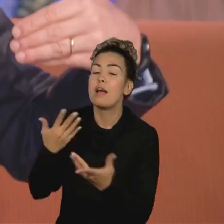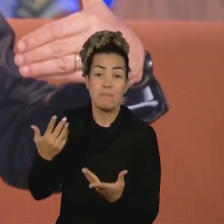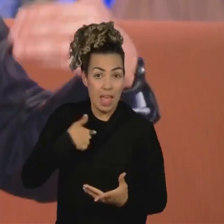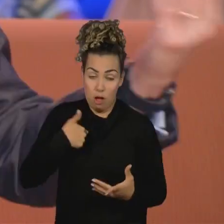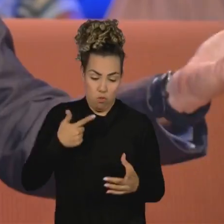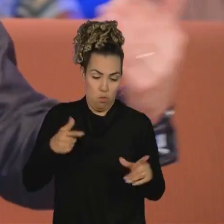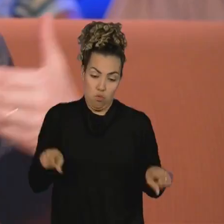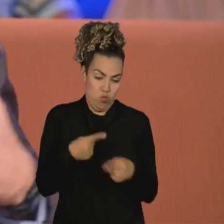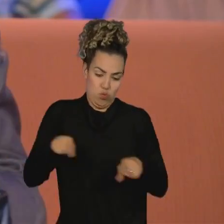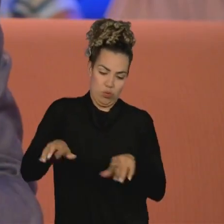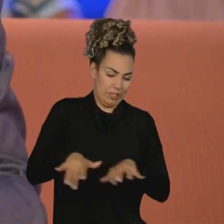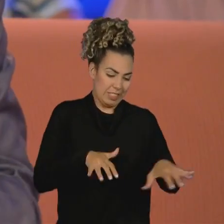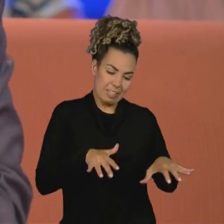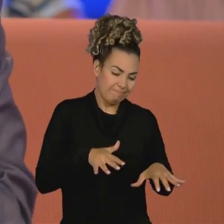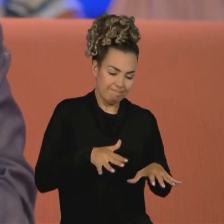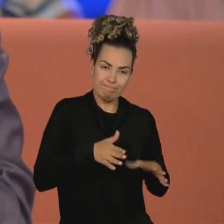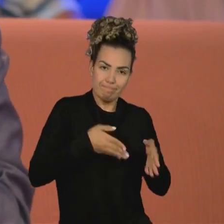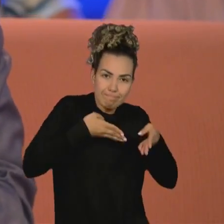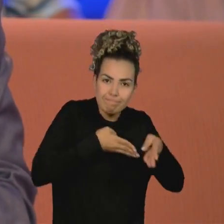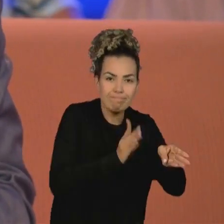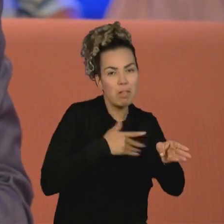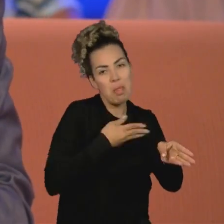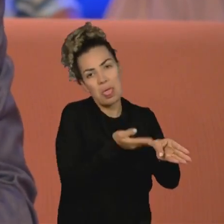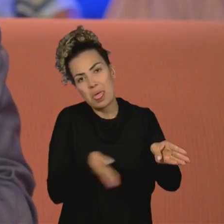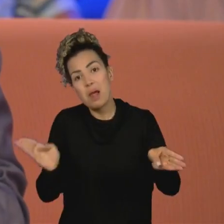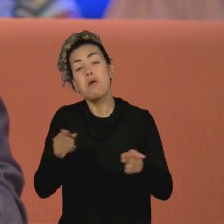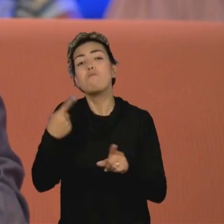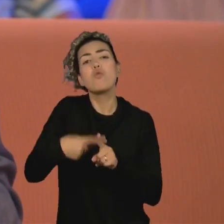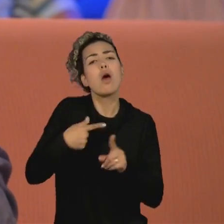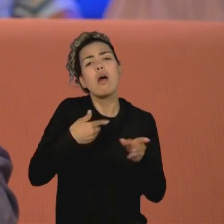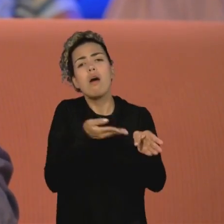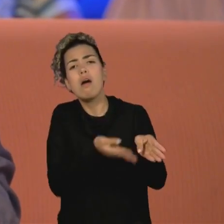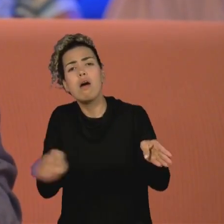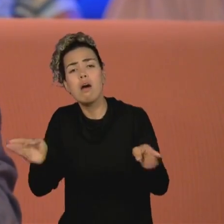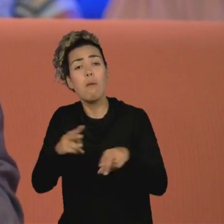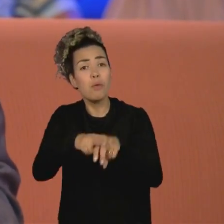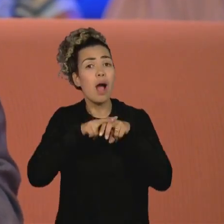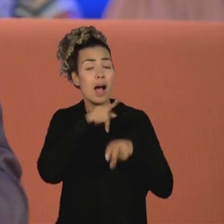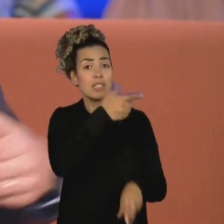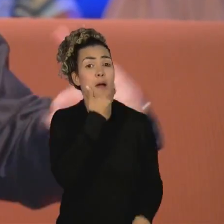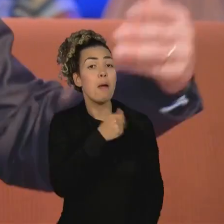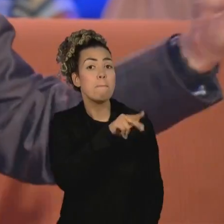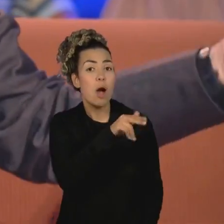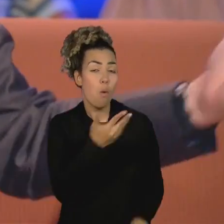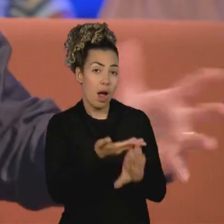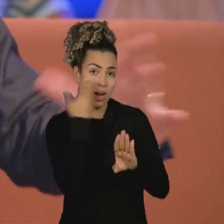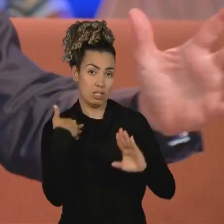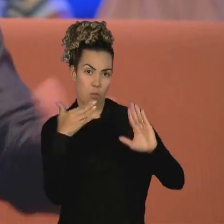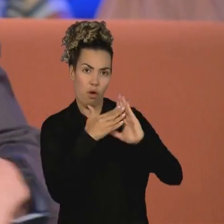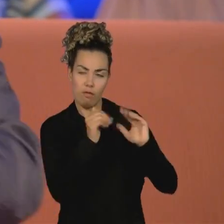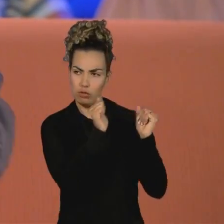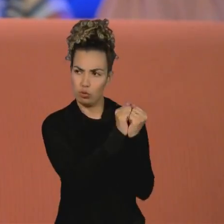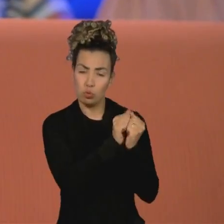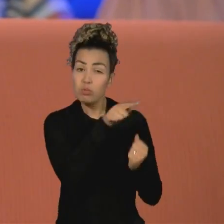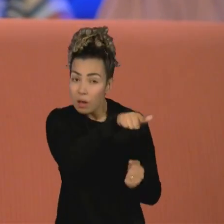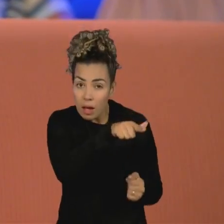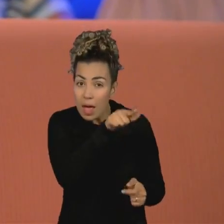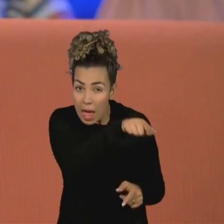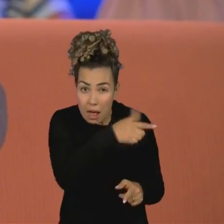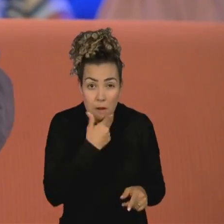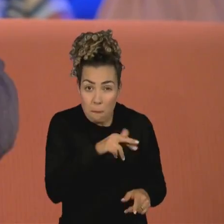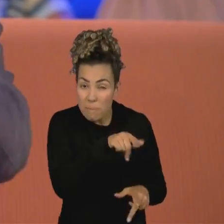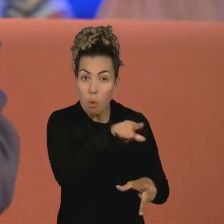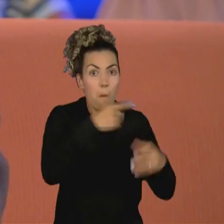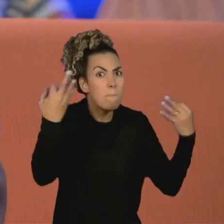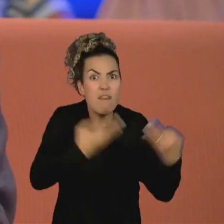eu morava com meu irmão, divide o quarto com meu irmão faz tudo melhor que eu, inclusive toca tudo melhor que eu. Então, eu falei, bom, não vou ser músico. Mas só isso que me